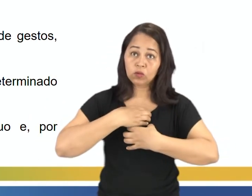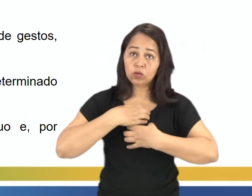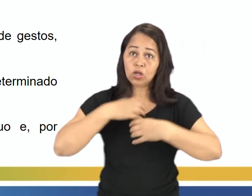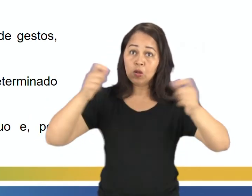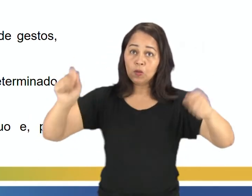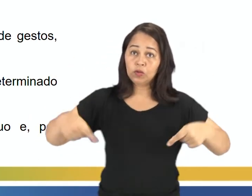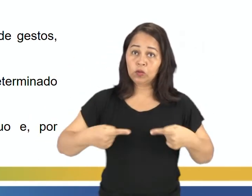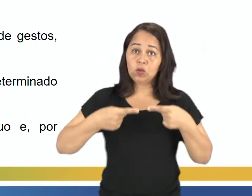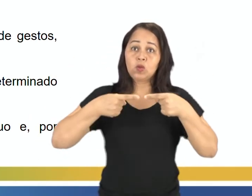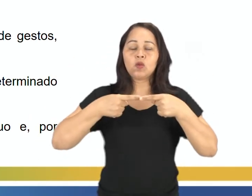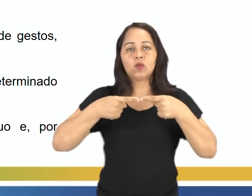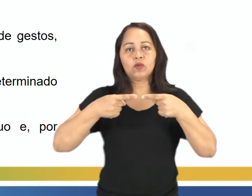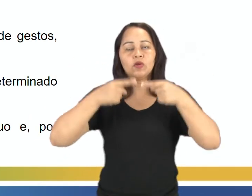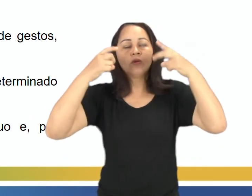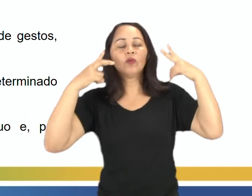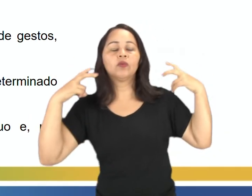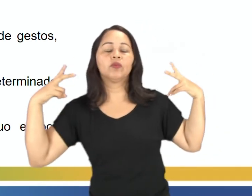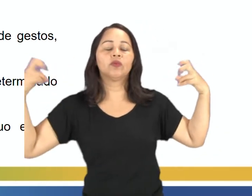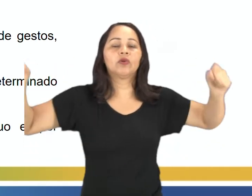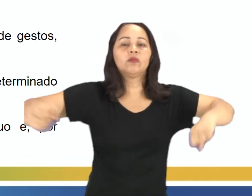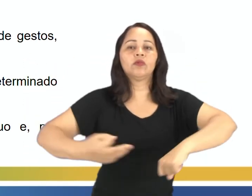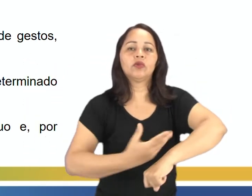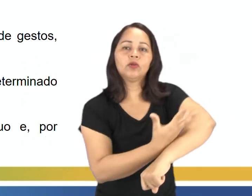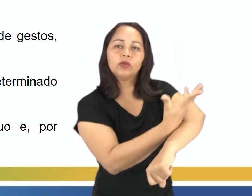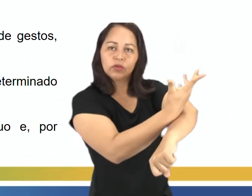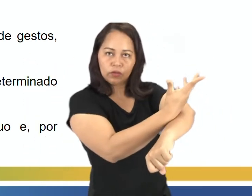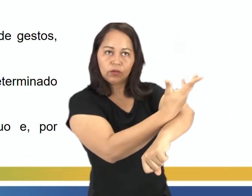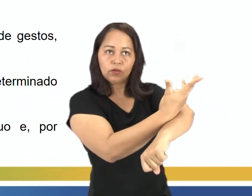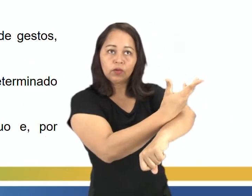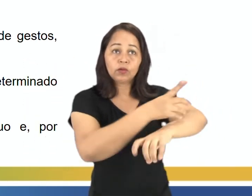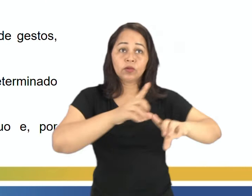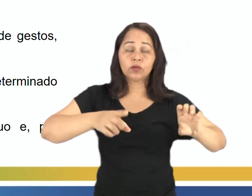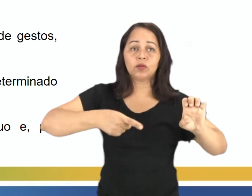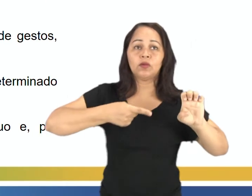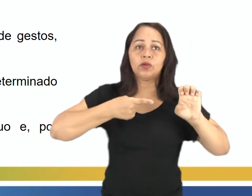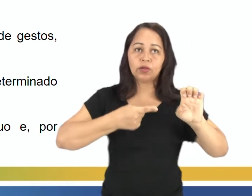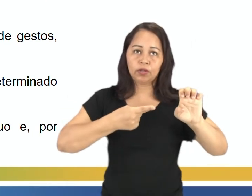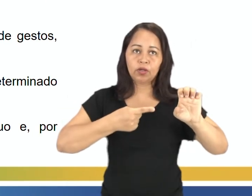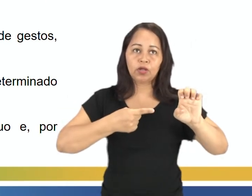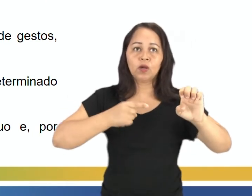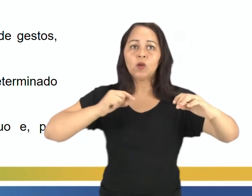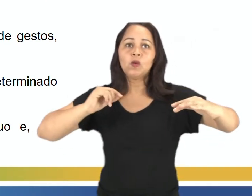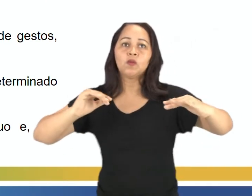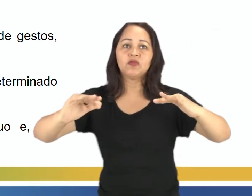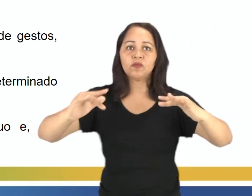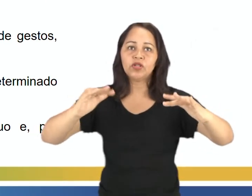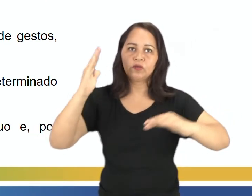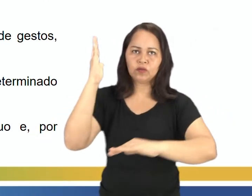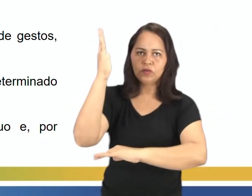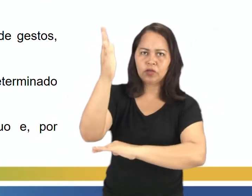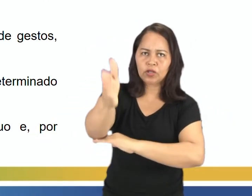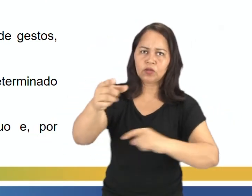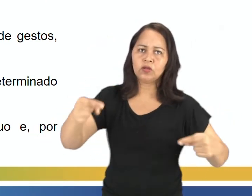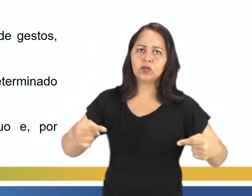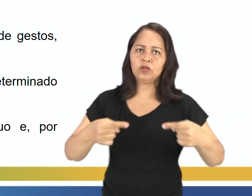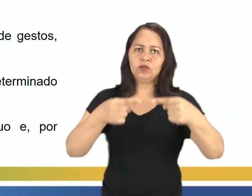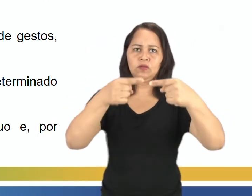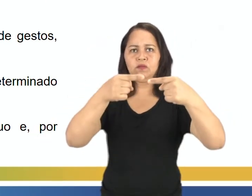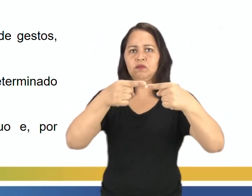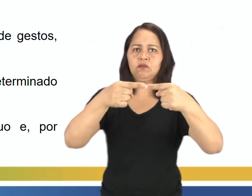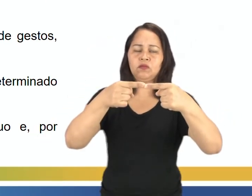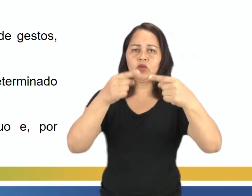instrumentos musicais, ruídos, cantos, emoções? Ou o movimento diretamente ligado